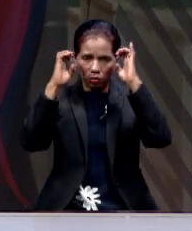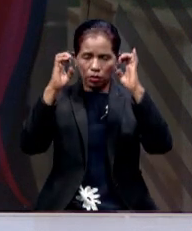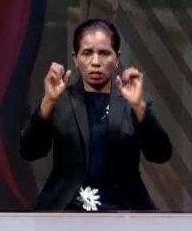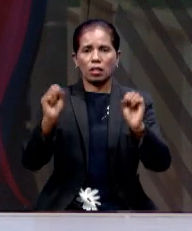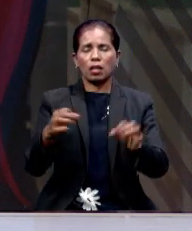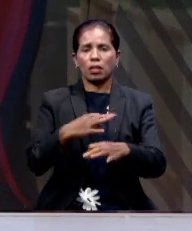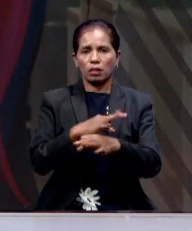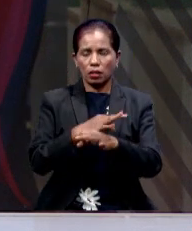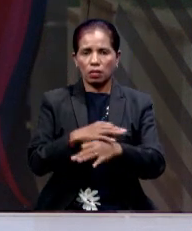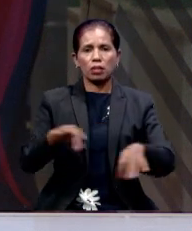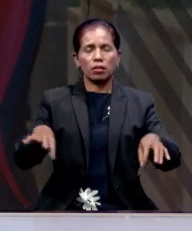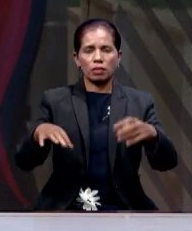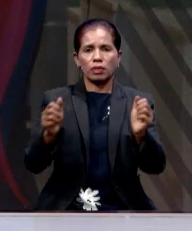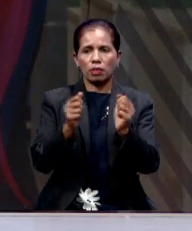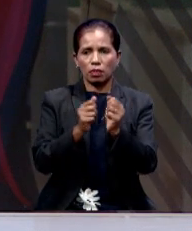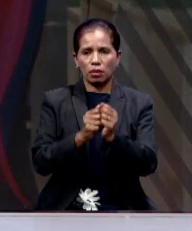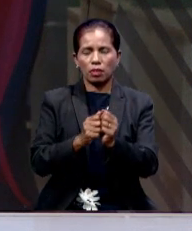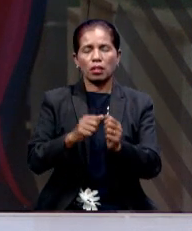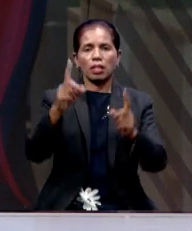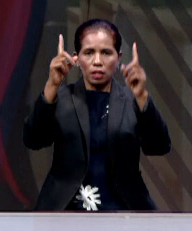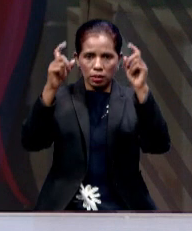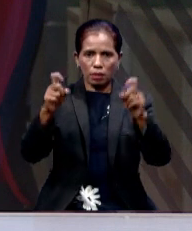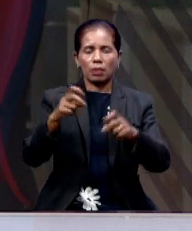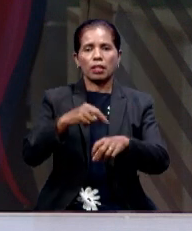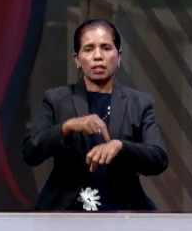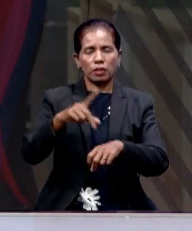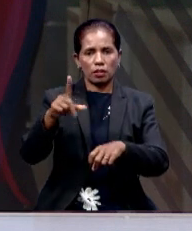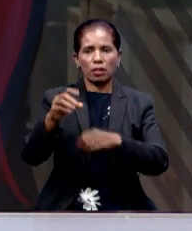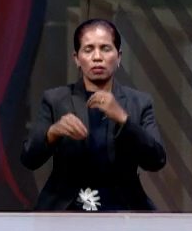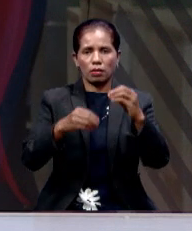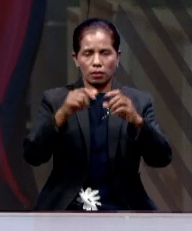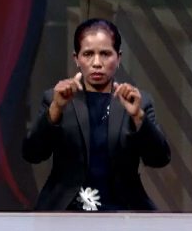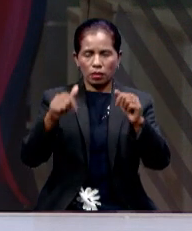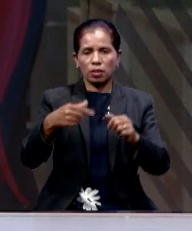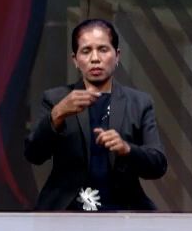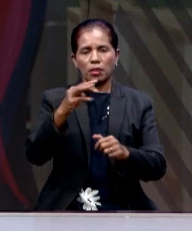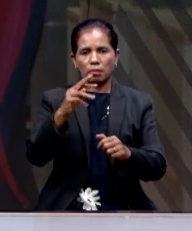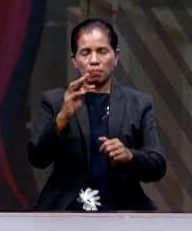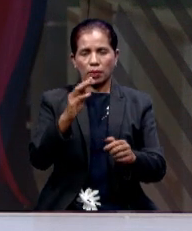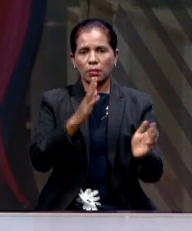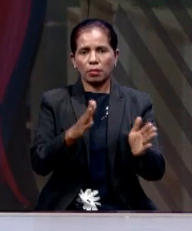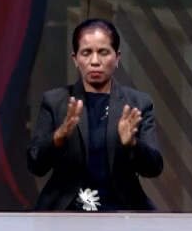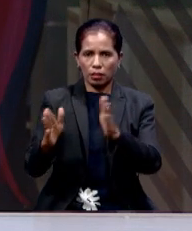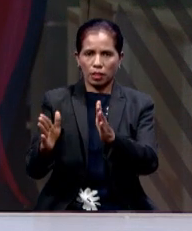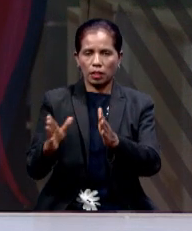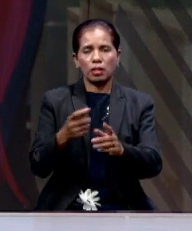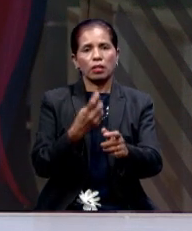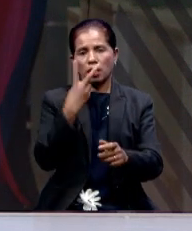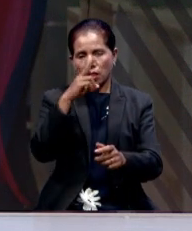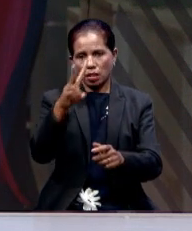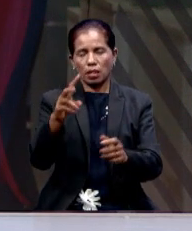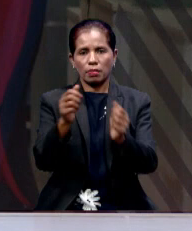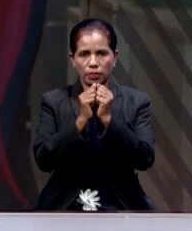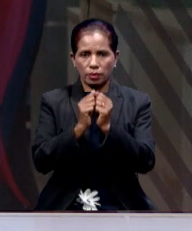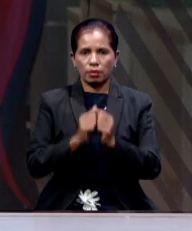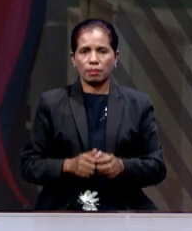atua dia sistema correção exame nacional. Relaciona o assunto, né? GMN preparou uma reportagem Ida, Turmai te acompanha a